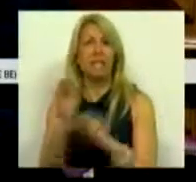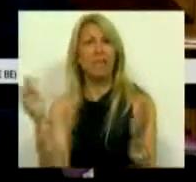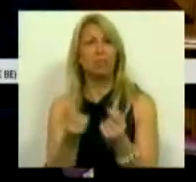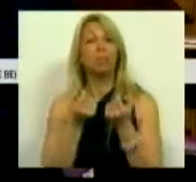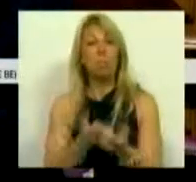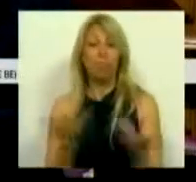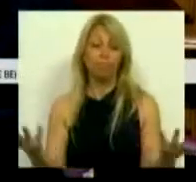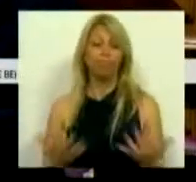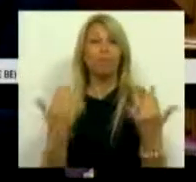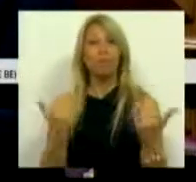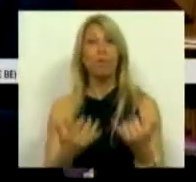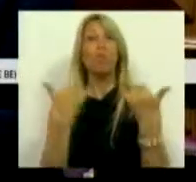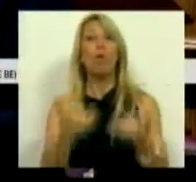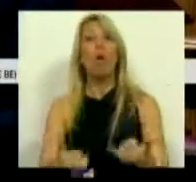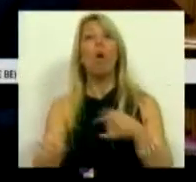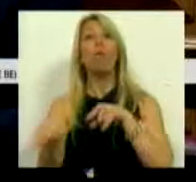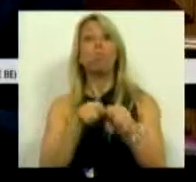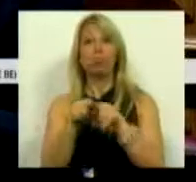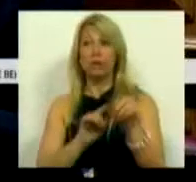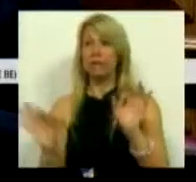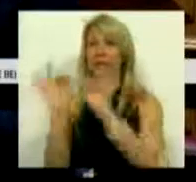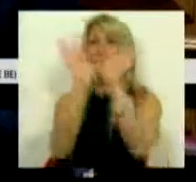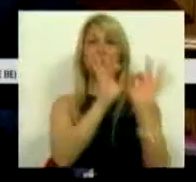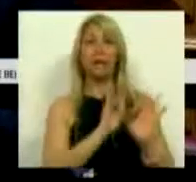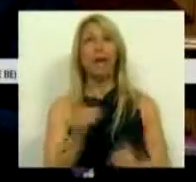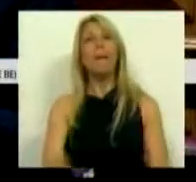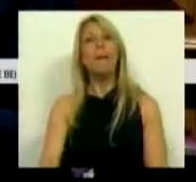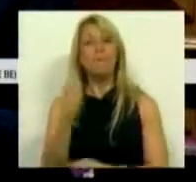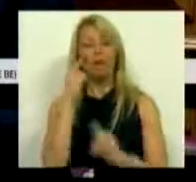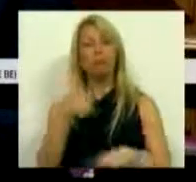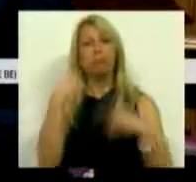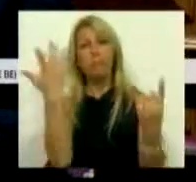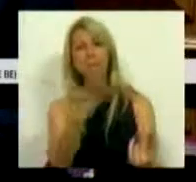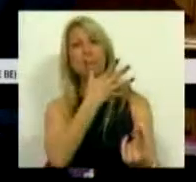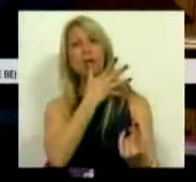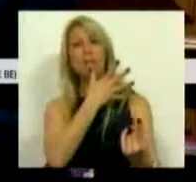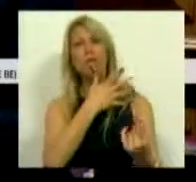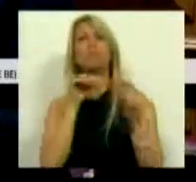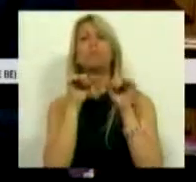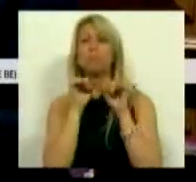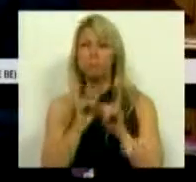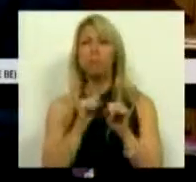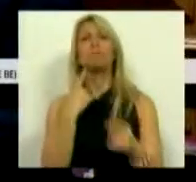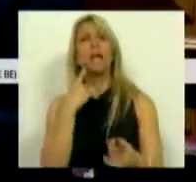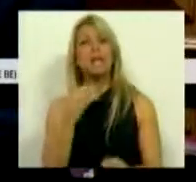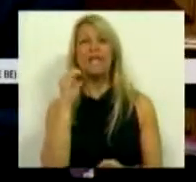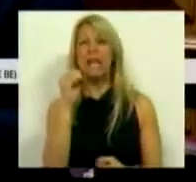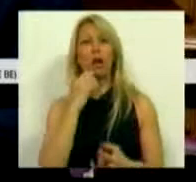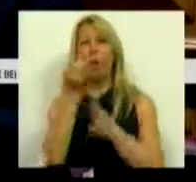próxima Política Comum de Pescas apresenta como grande designo zero de devoluções ao